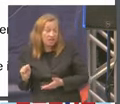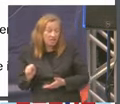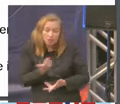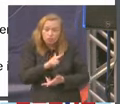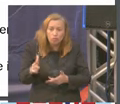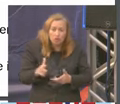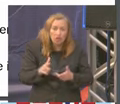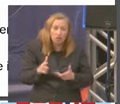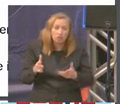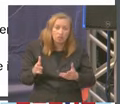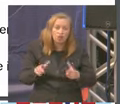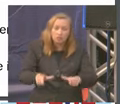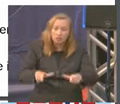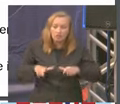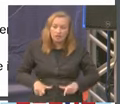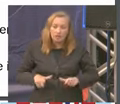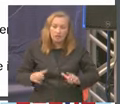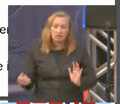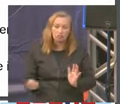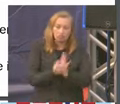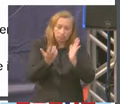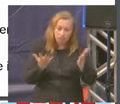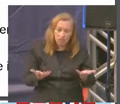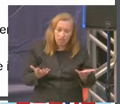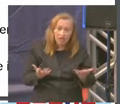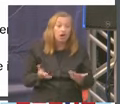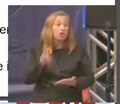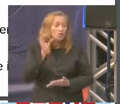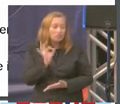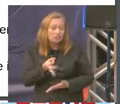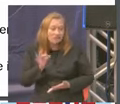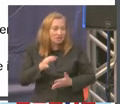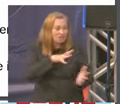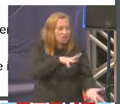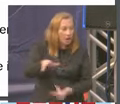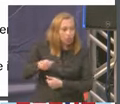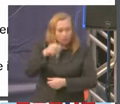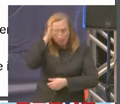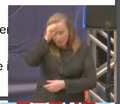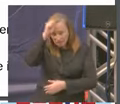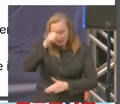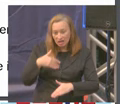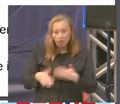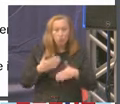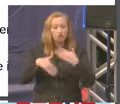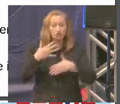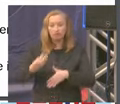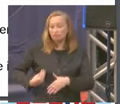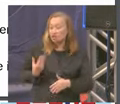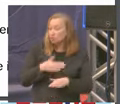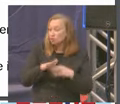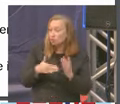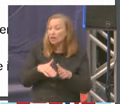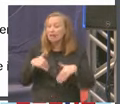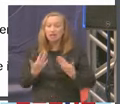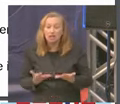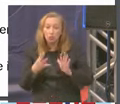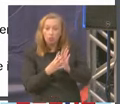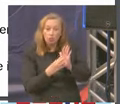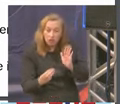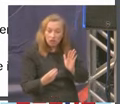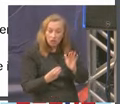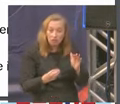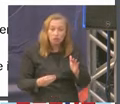certificação de sustentabilidade. A lógica desse mundo é o aprendizado é contínuo, constante, a vida inteira. E é o modelo, o